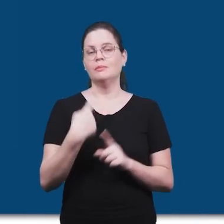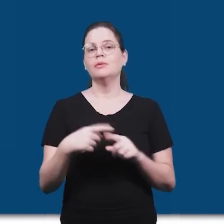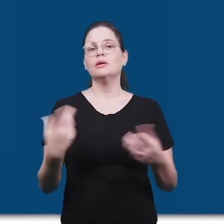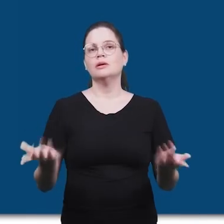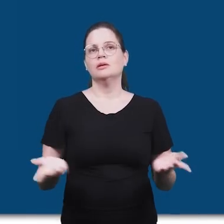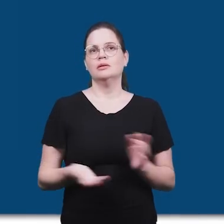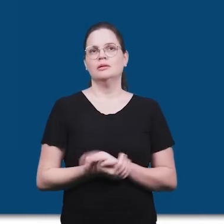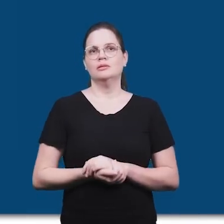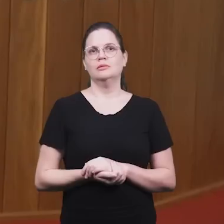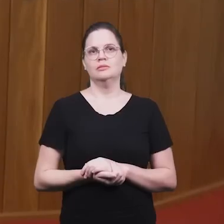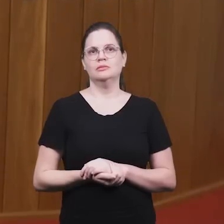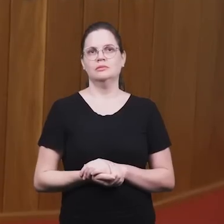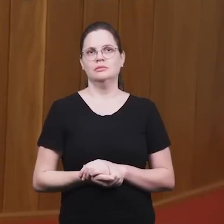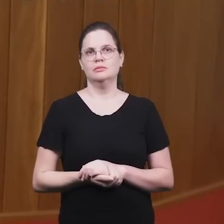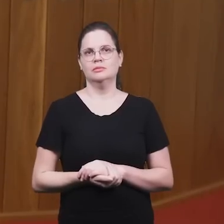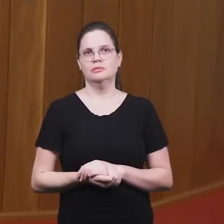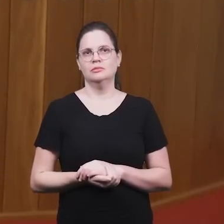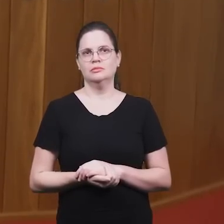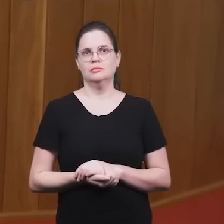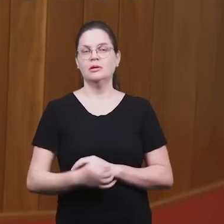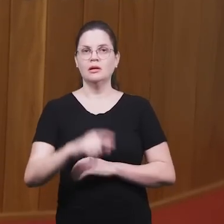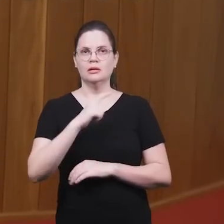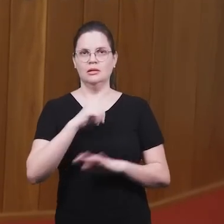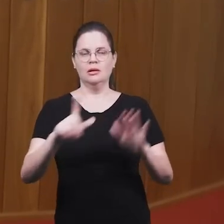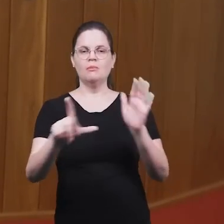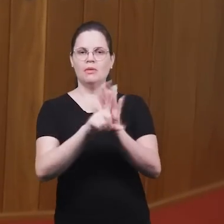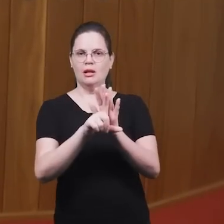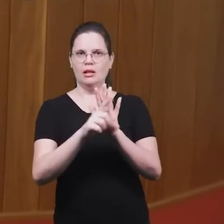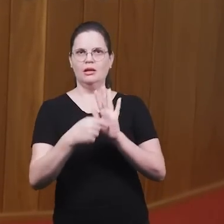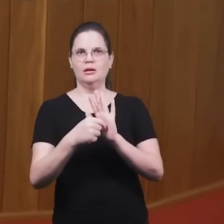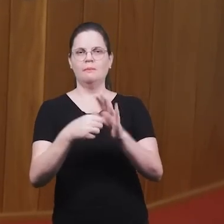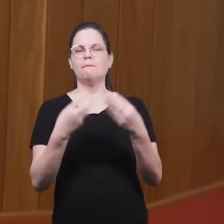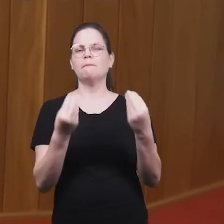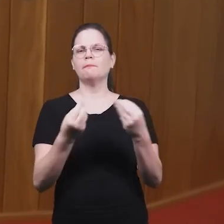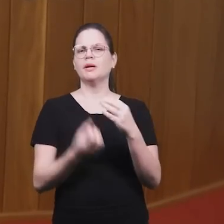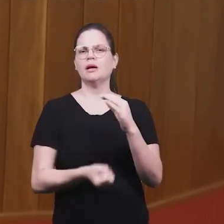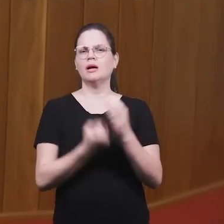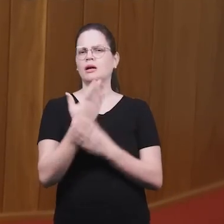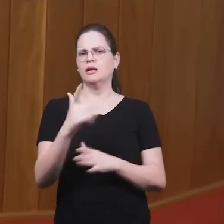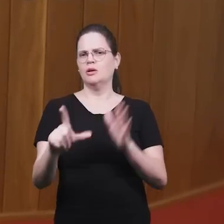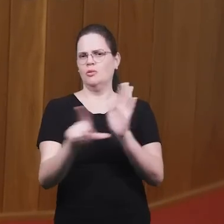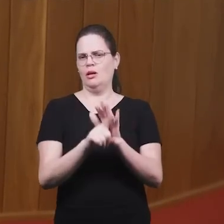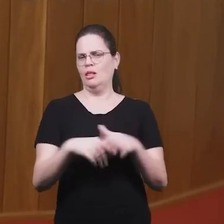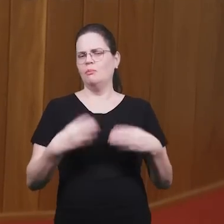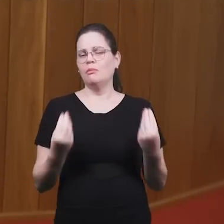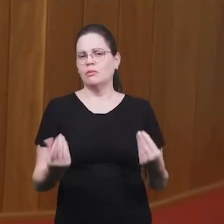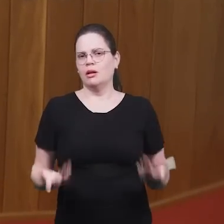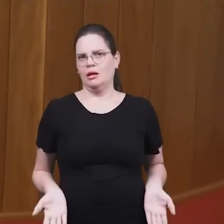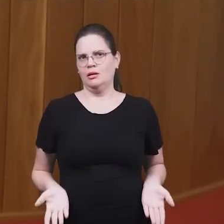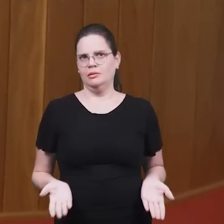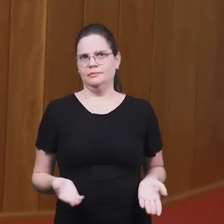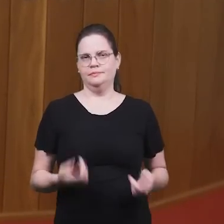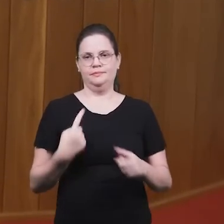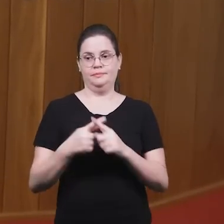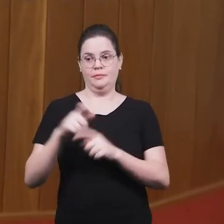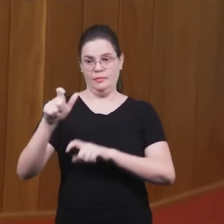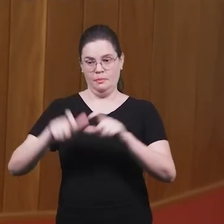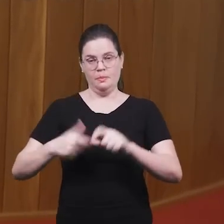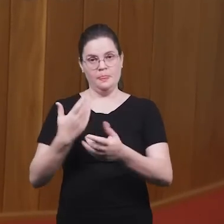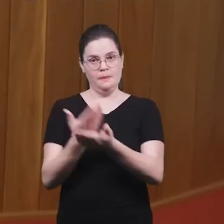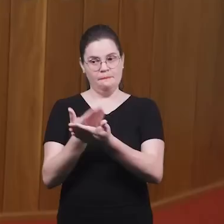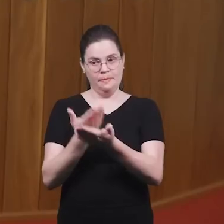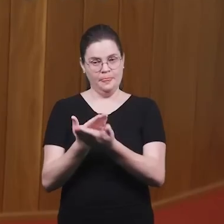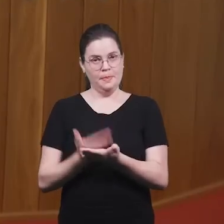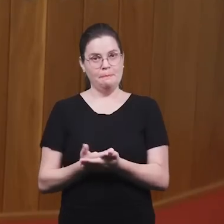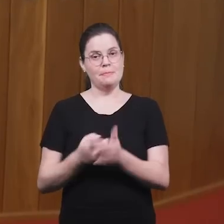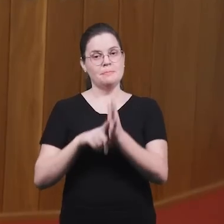adolescentes. Porque tem uma lei. Por que que surgiu a lei? Não surgiu do nada. Porque os